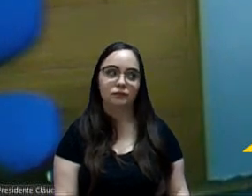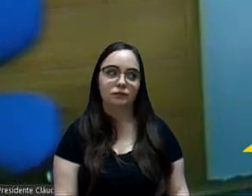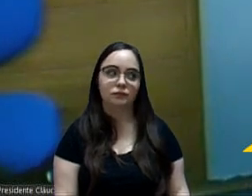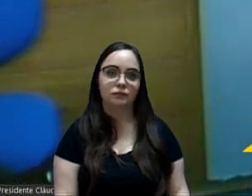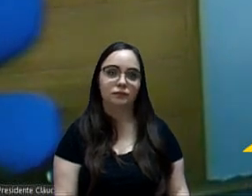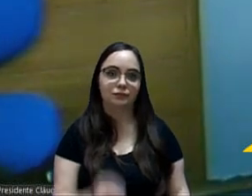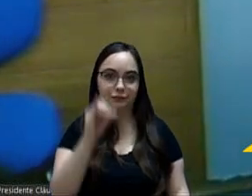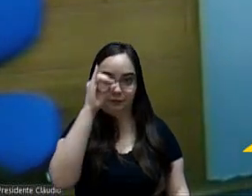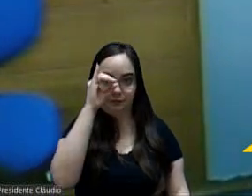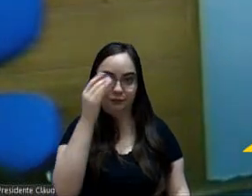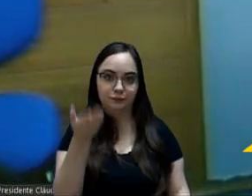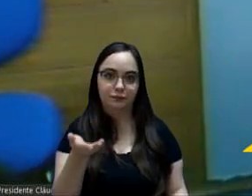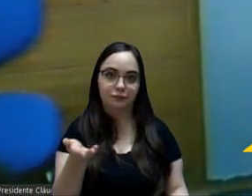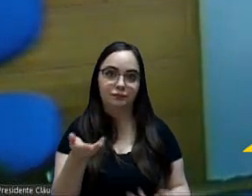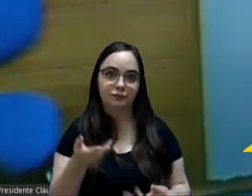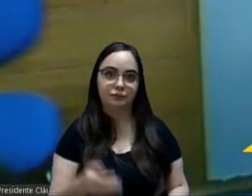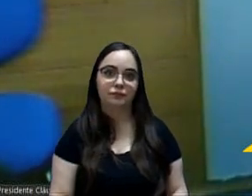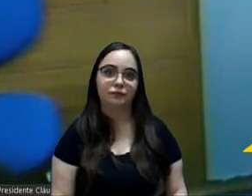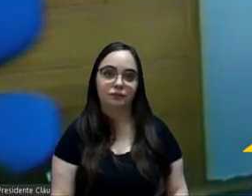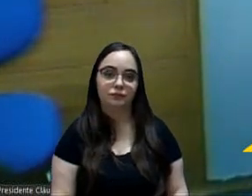Vereador Yara?